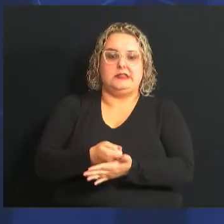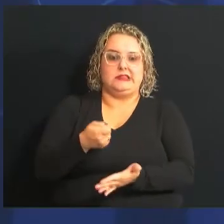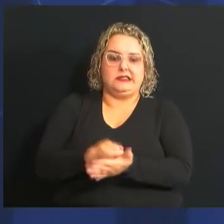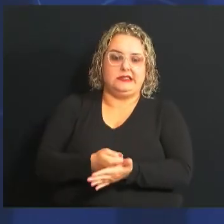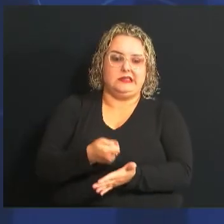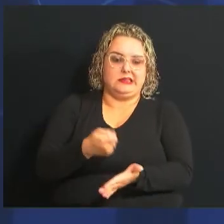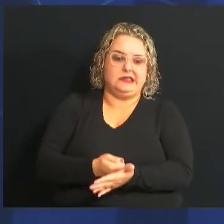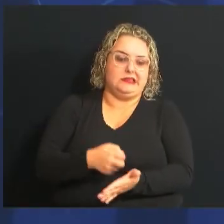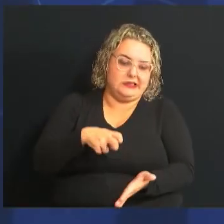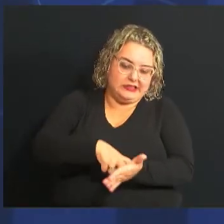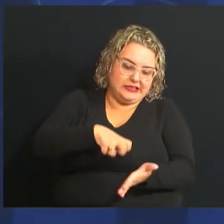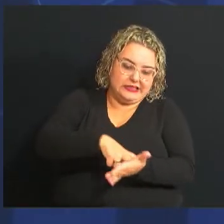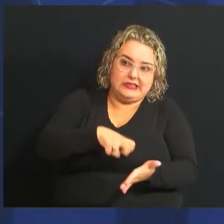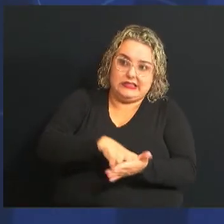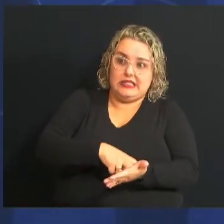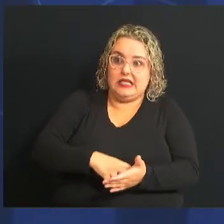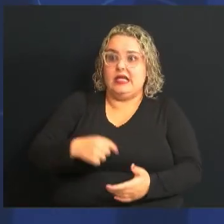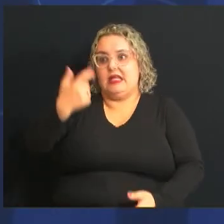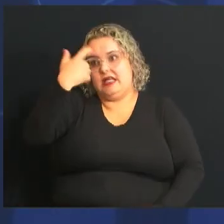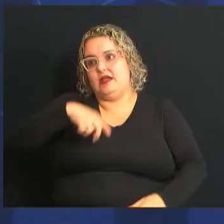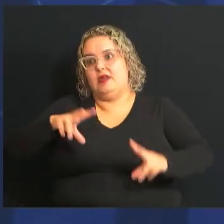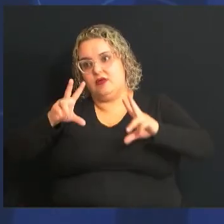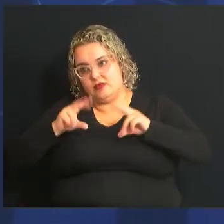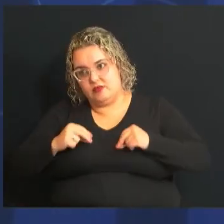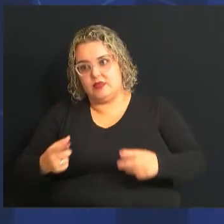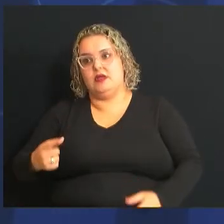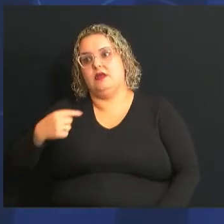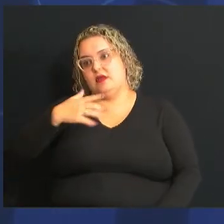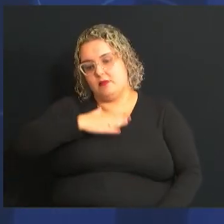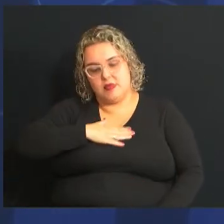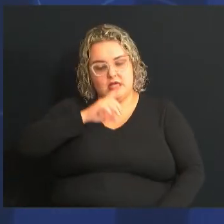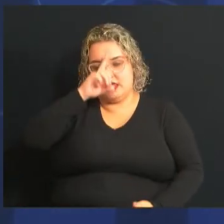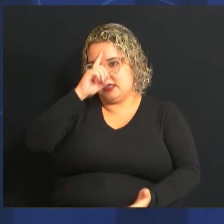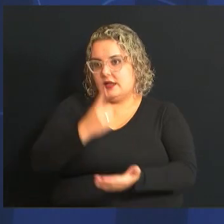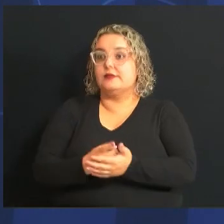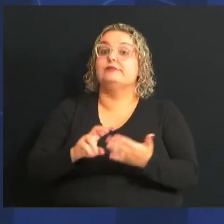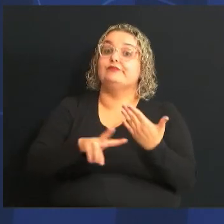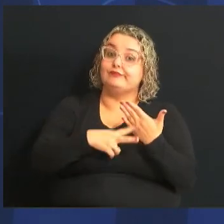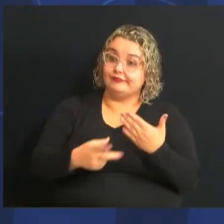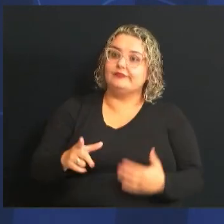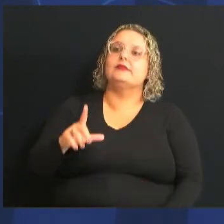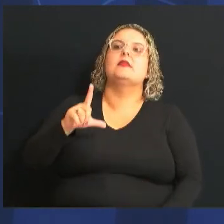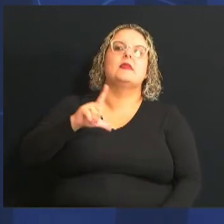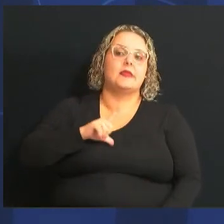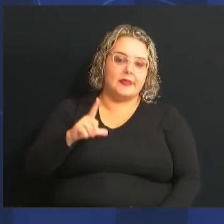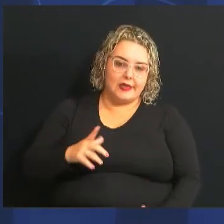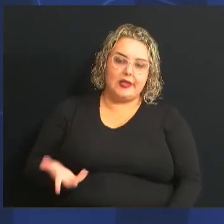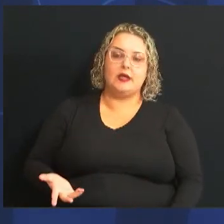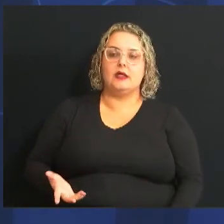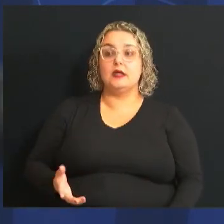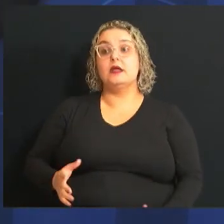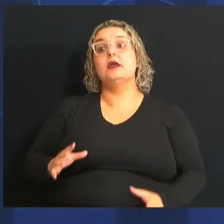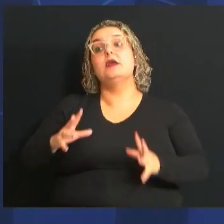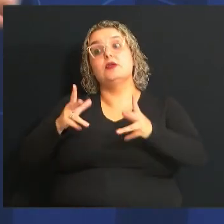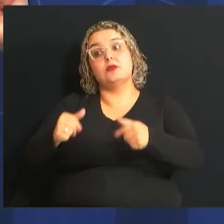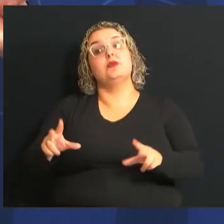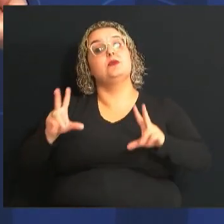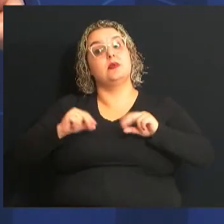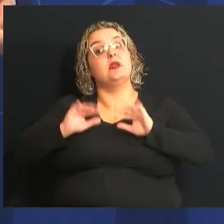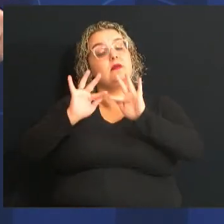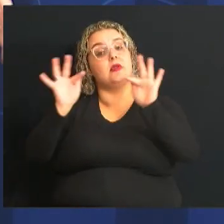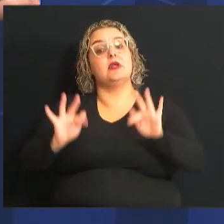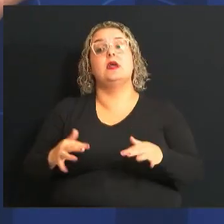porque eu tomei essa decisão e agora é a consequência. E a gente sabe que todo mundo merece, na verdade, é a felicidade, né?